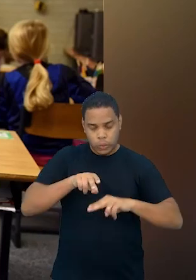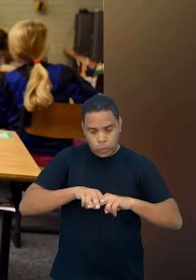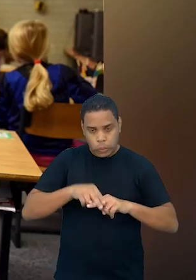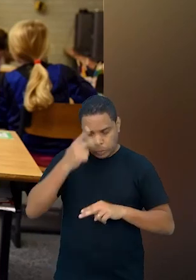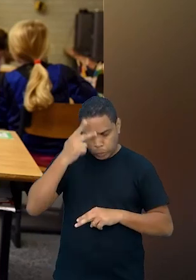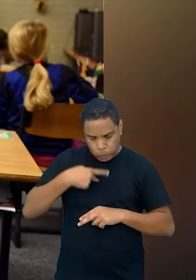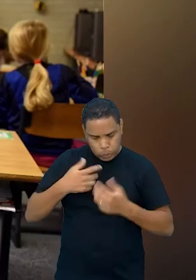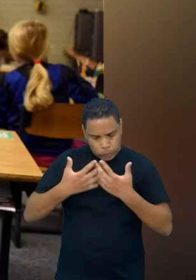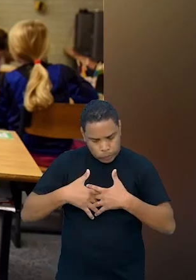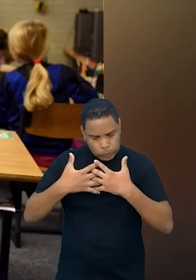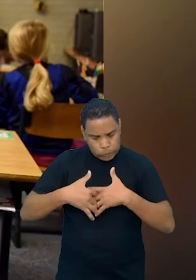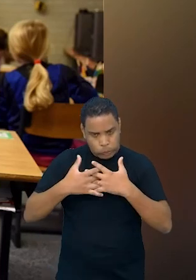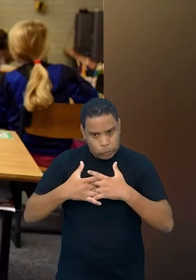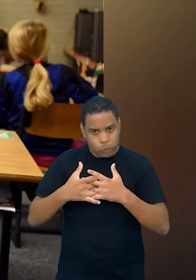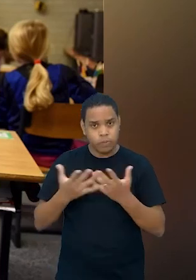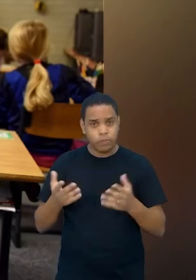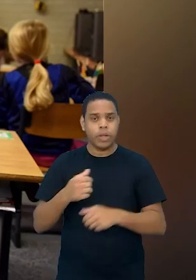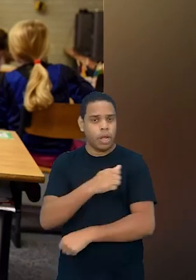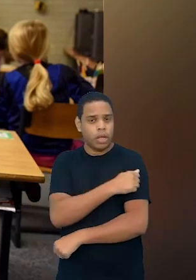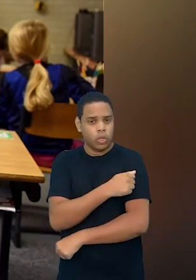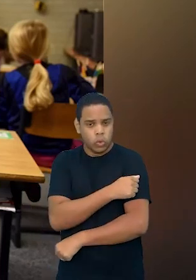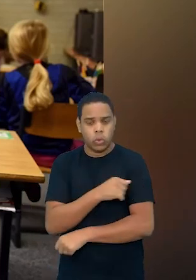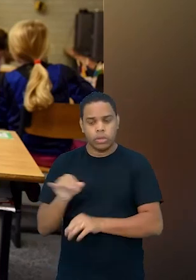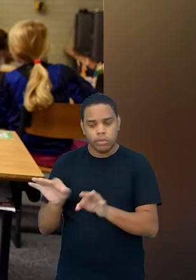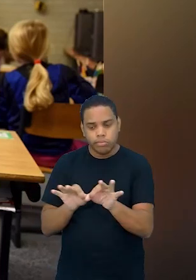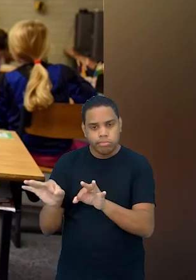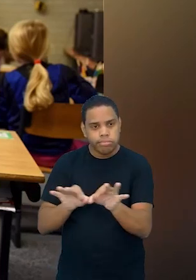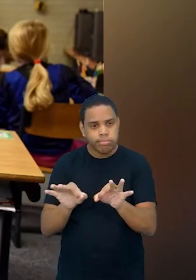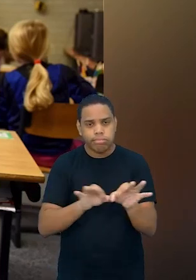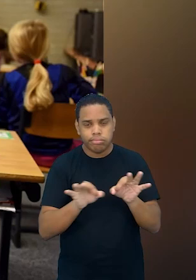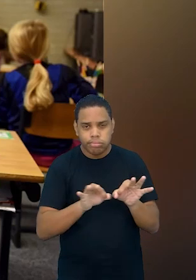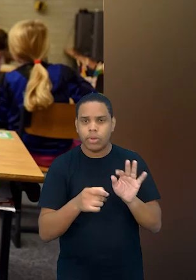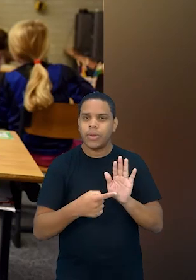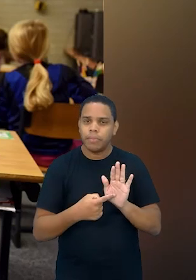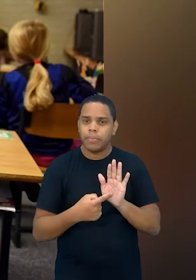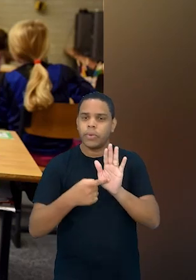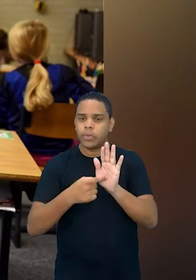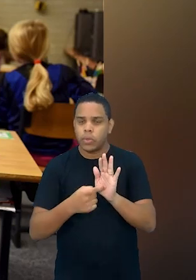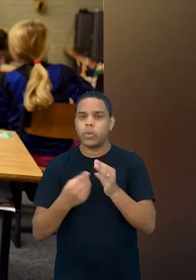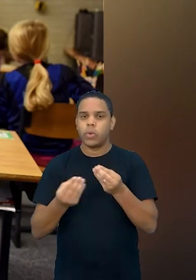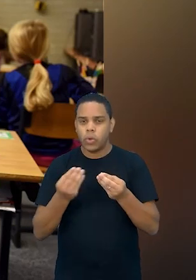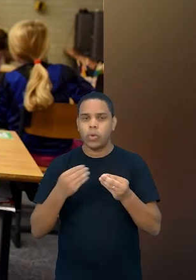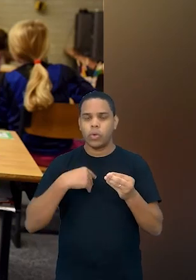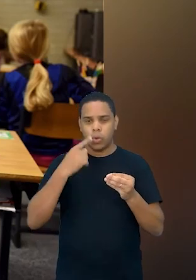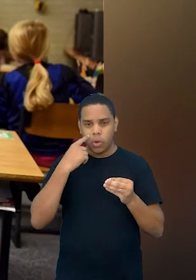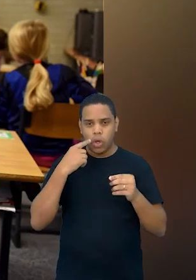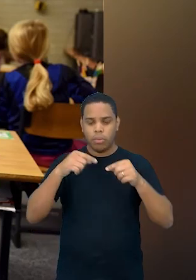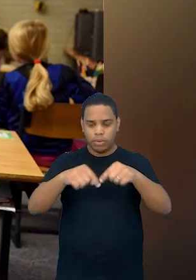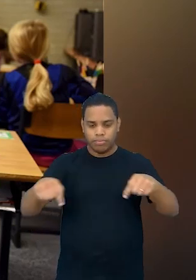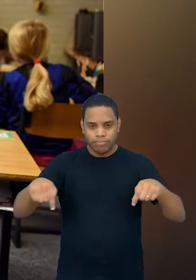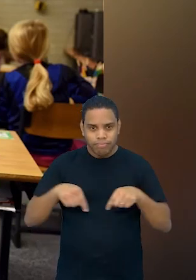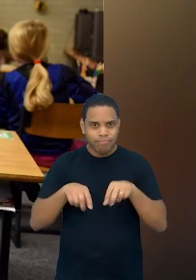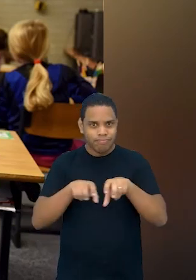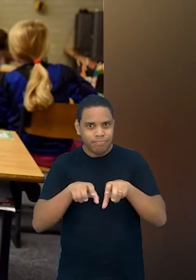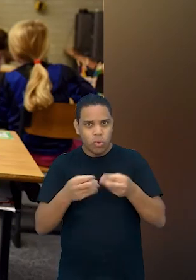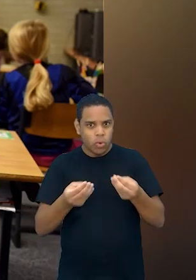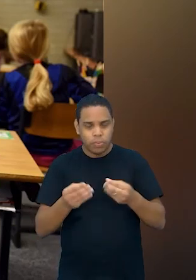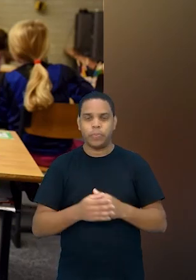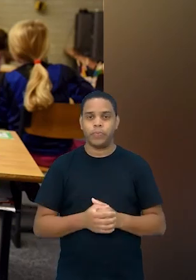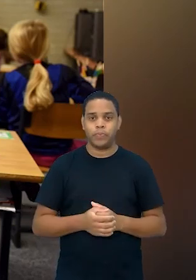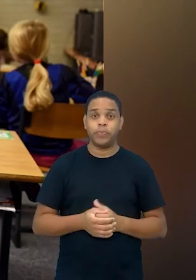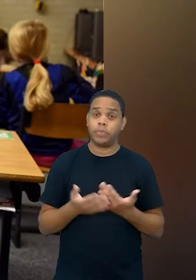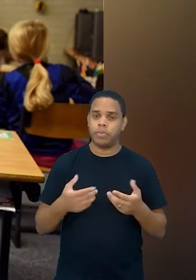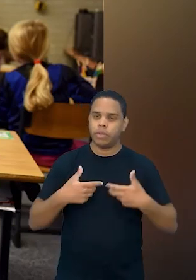mesas. Eles tiveram que traçar certos pontos para mostrar os contornos de um estádio hipotético. Após